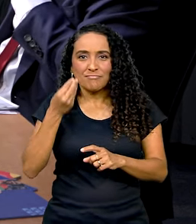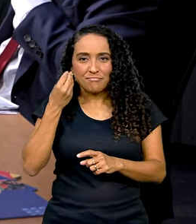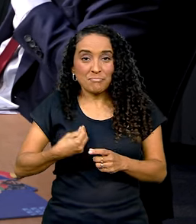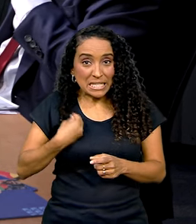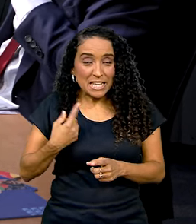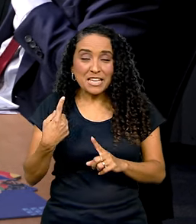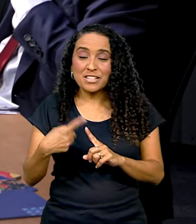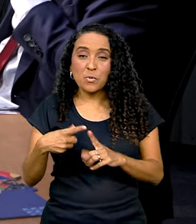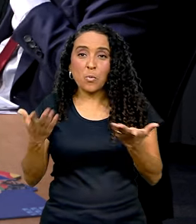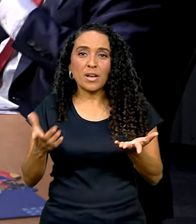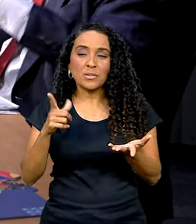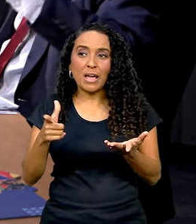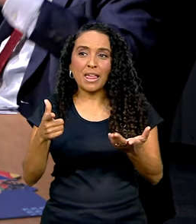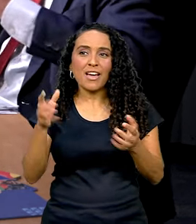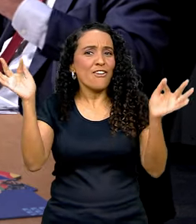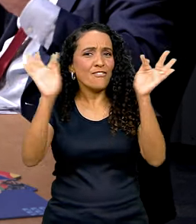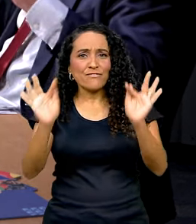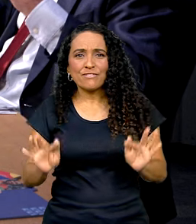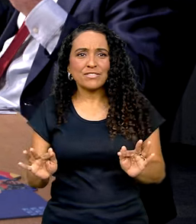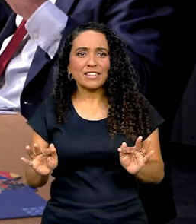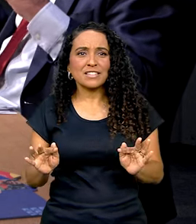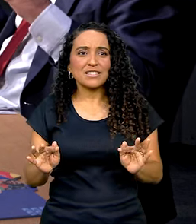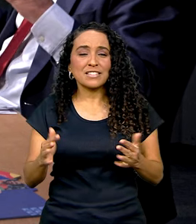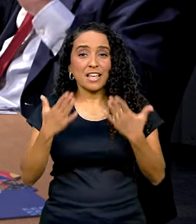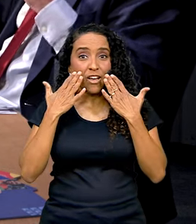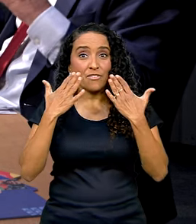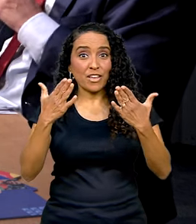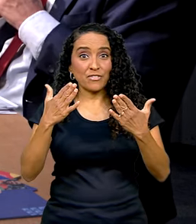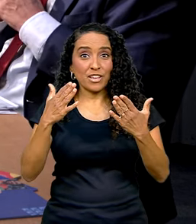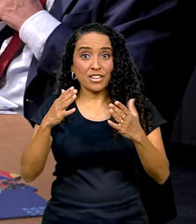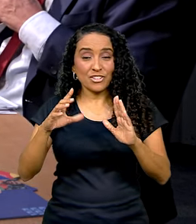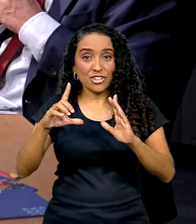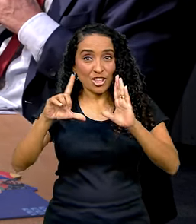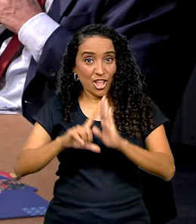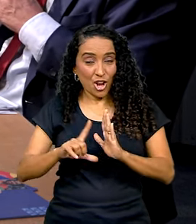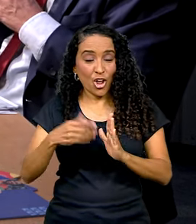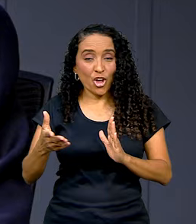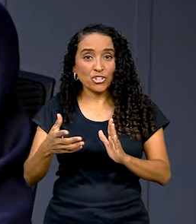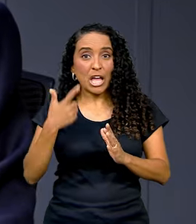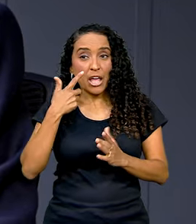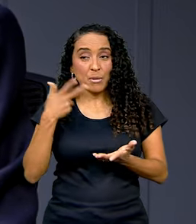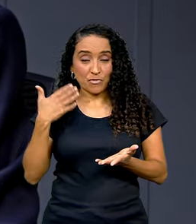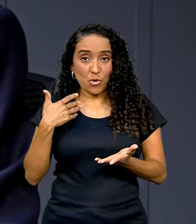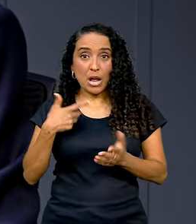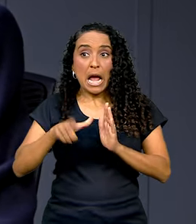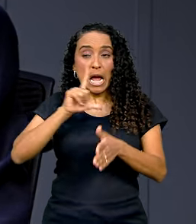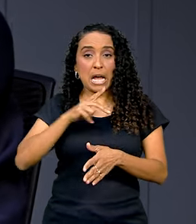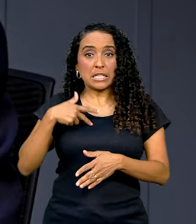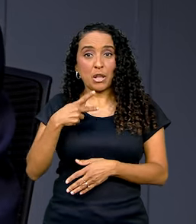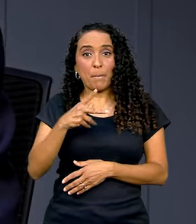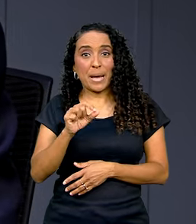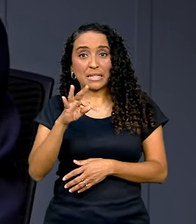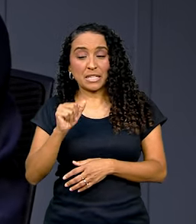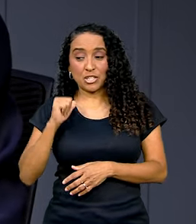que estávamos lá quando ela eh ali feliz ali na frente ali do salão e ela disse olha Antes eu era